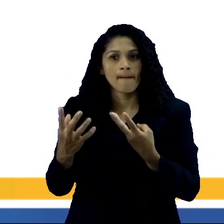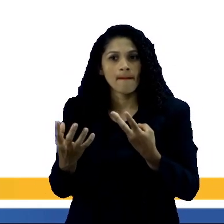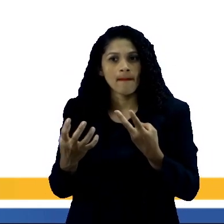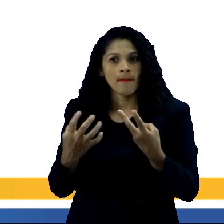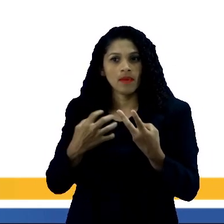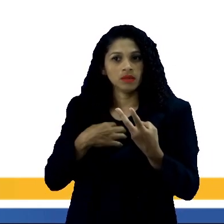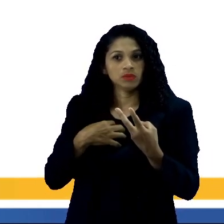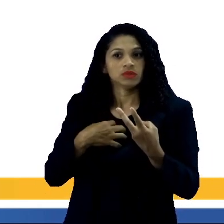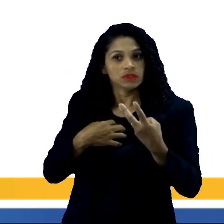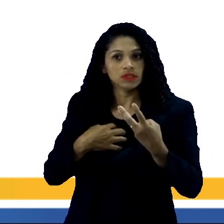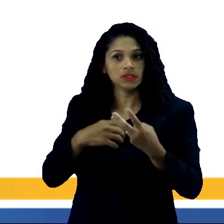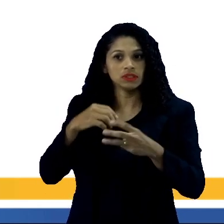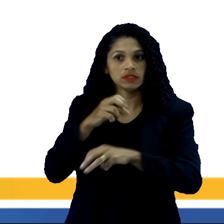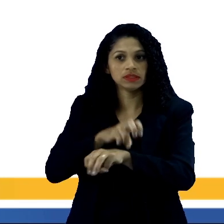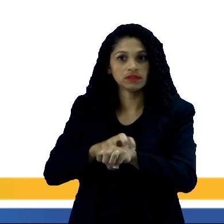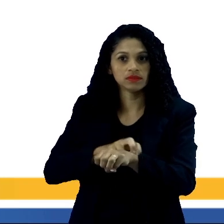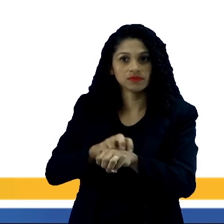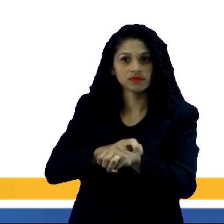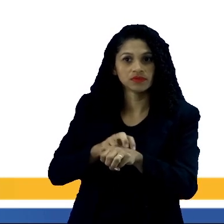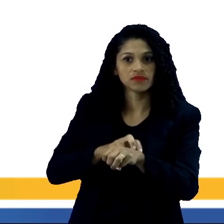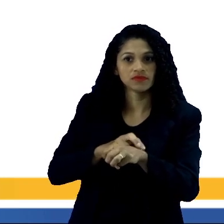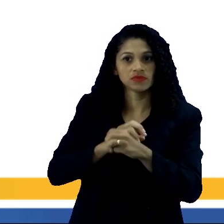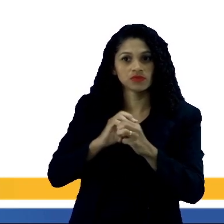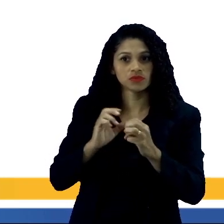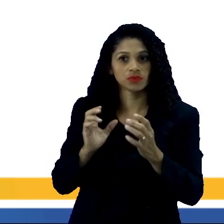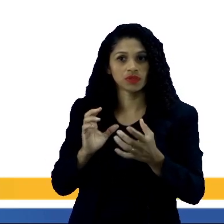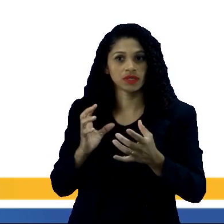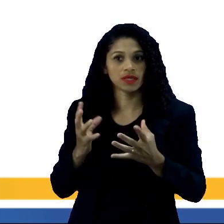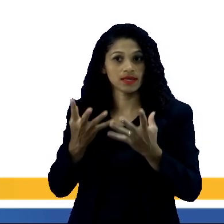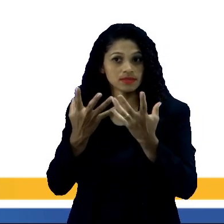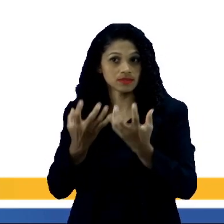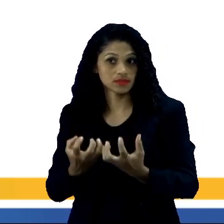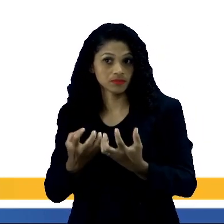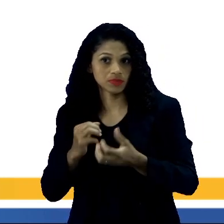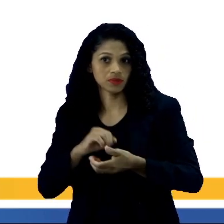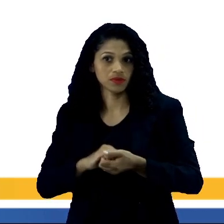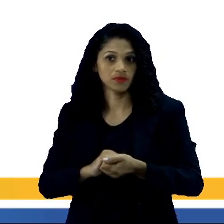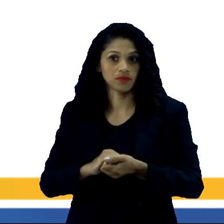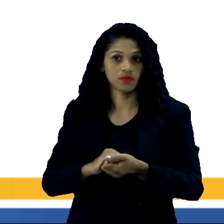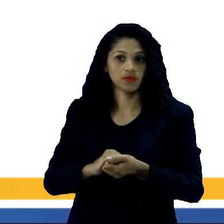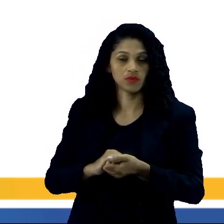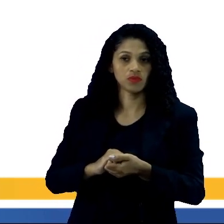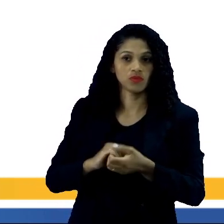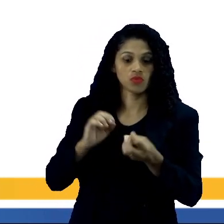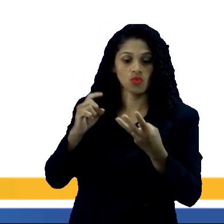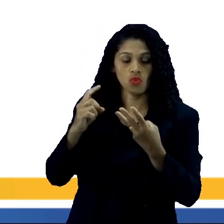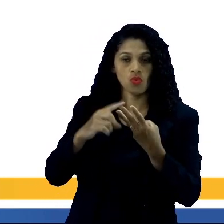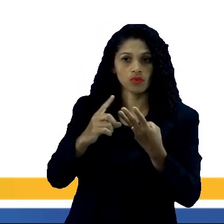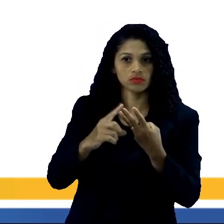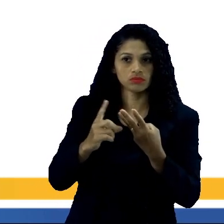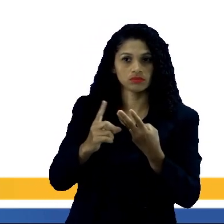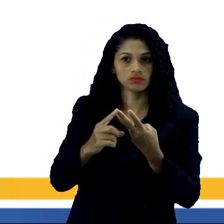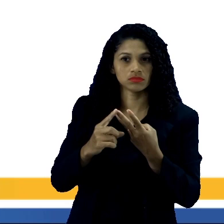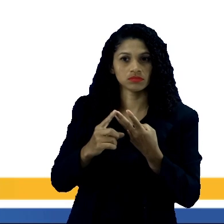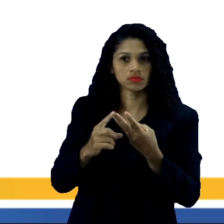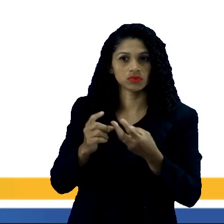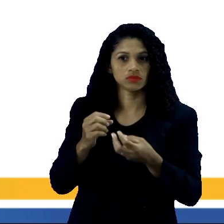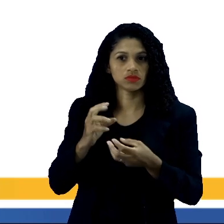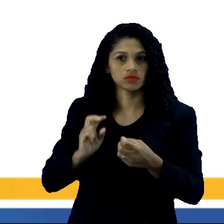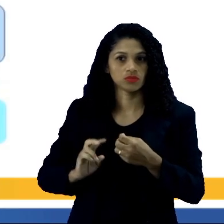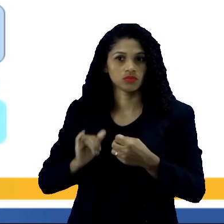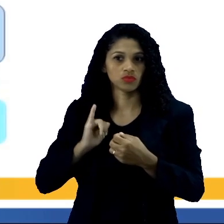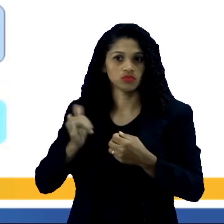como pode ser uma glândula. E o misto vai ser aquele nervo composto pelas 2 regiões, tanto o sensitivo como